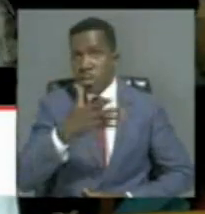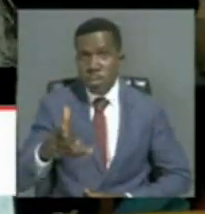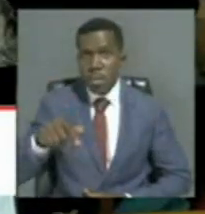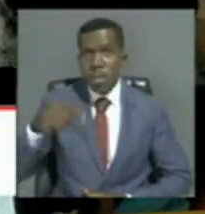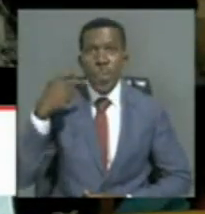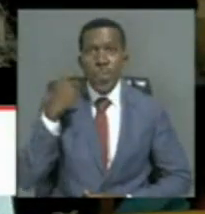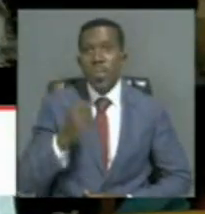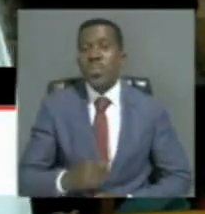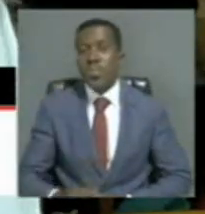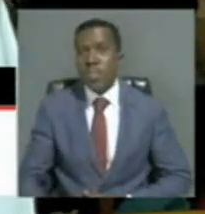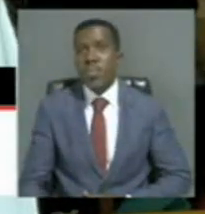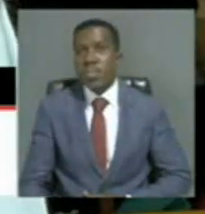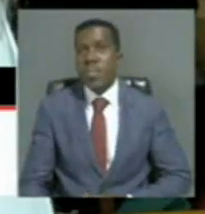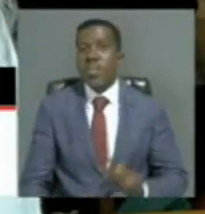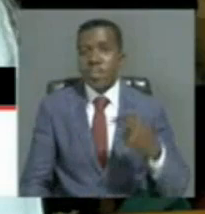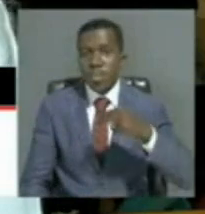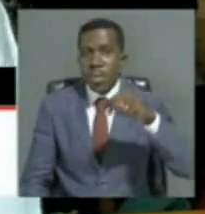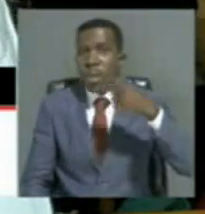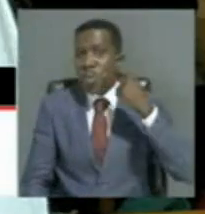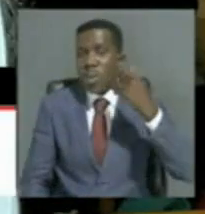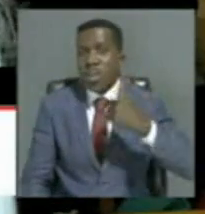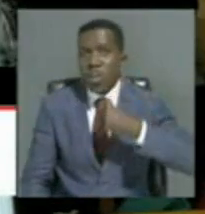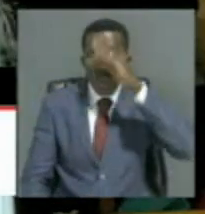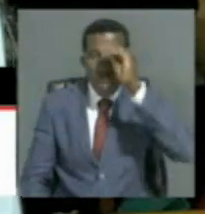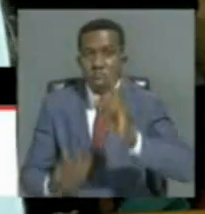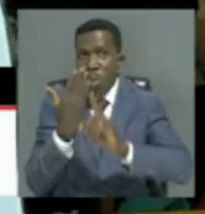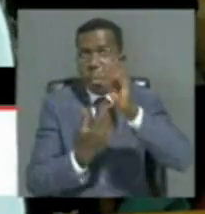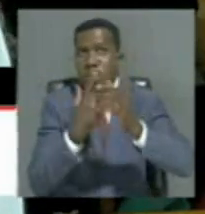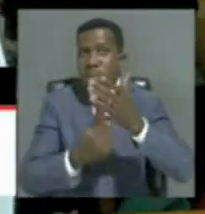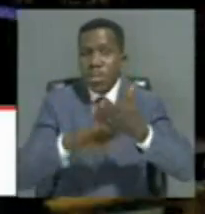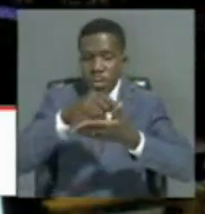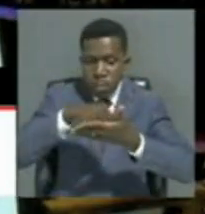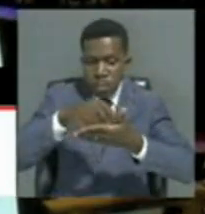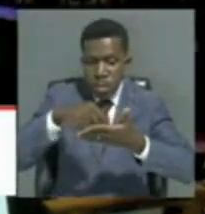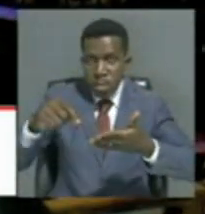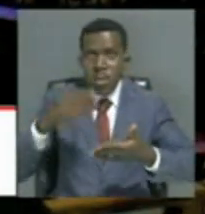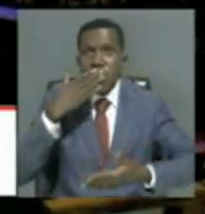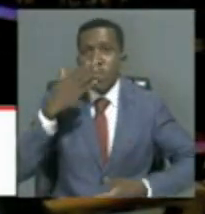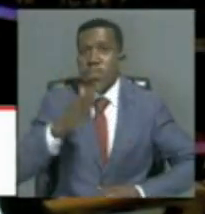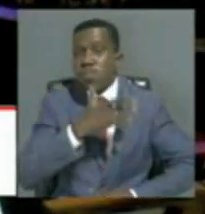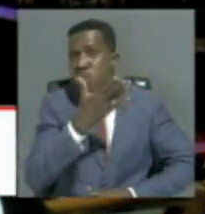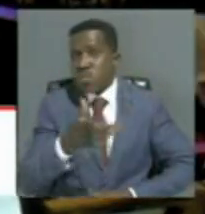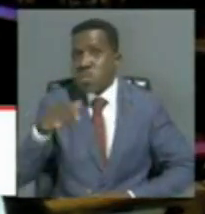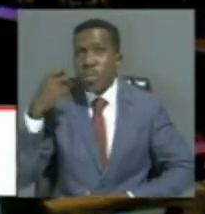quem escreveu o seu hino. E nós temos isso. Somos angolanos, temos uma sorte tremenda. Manuel Rui